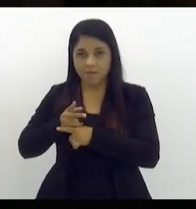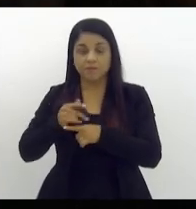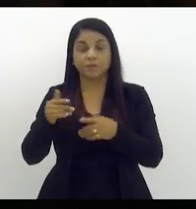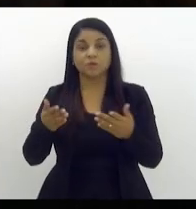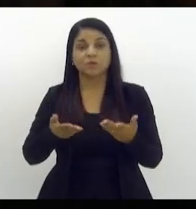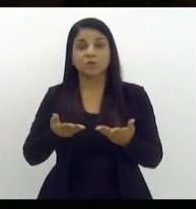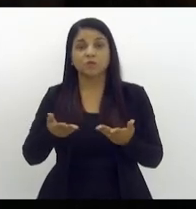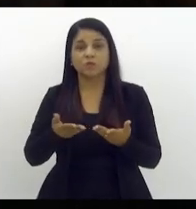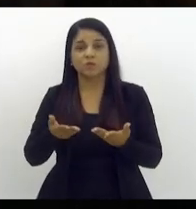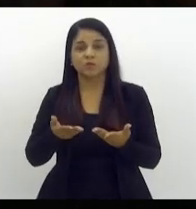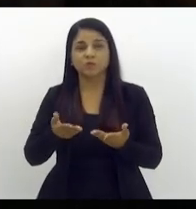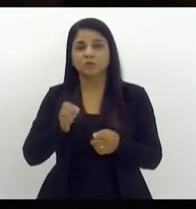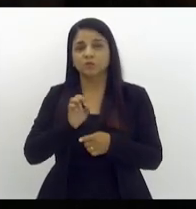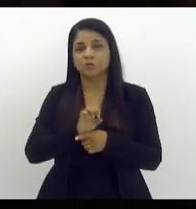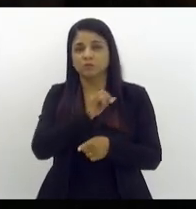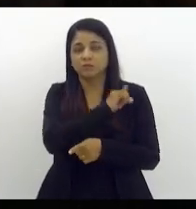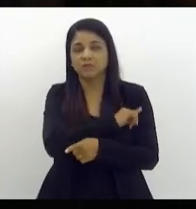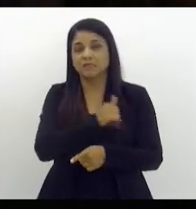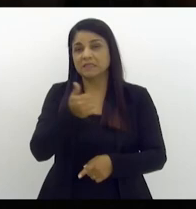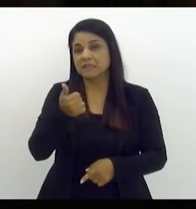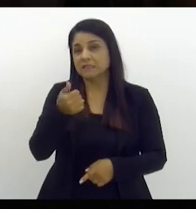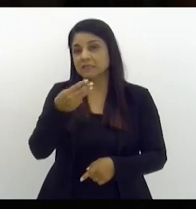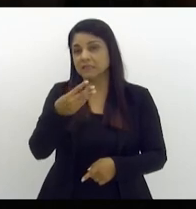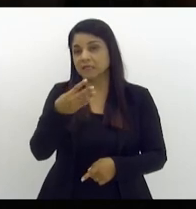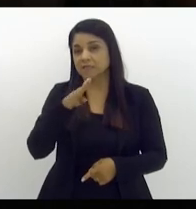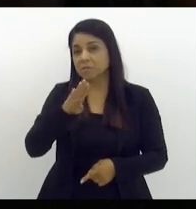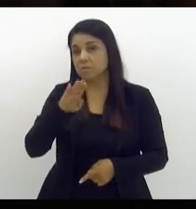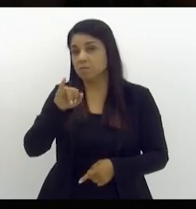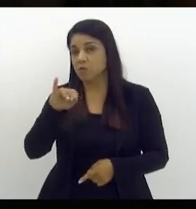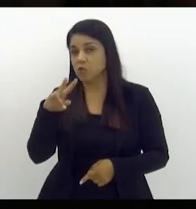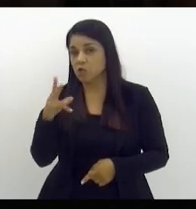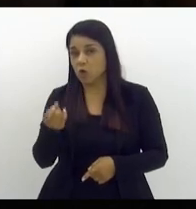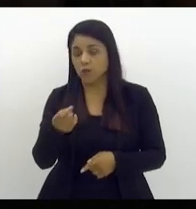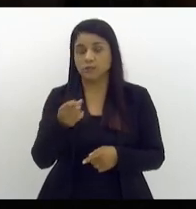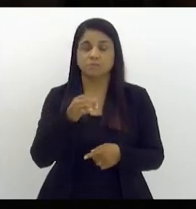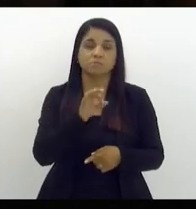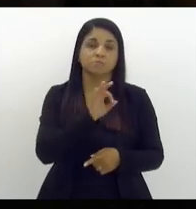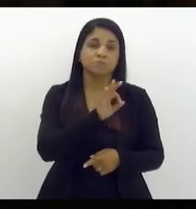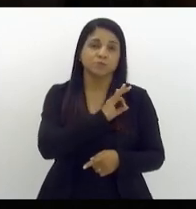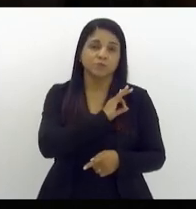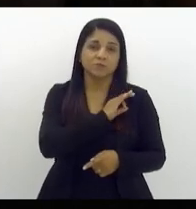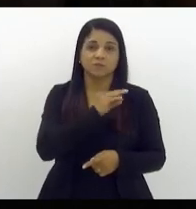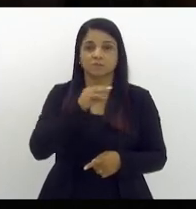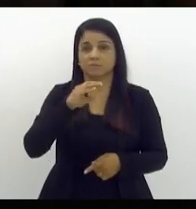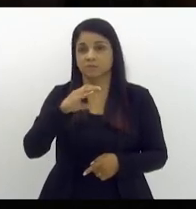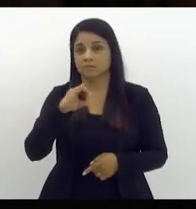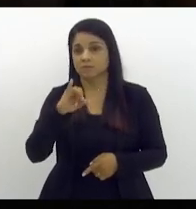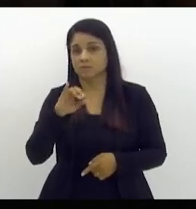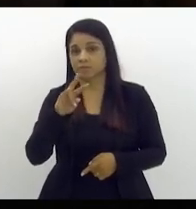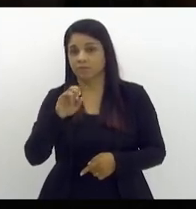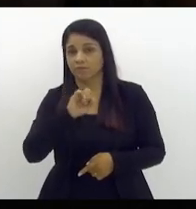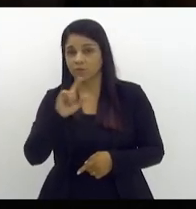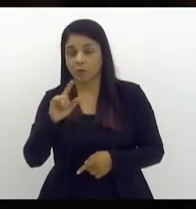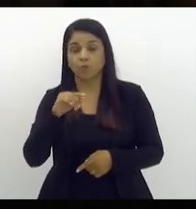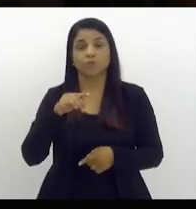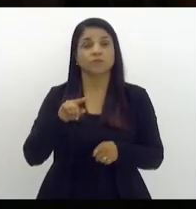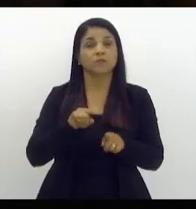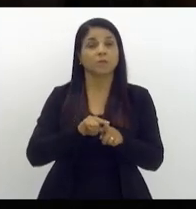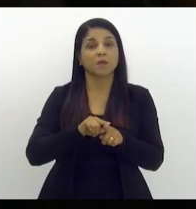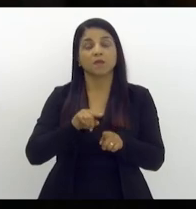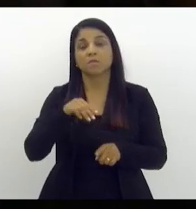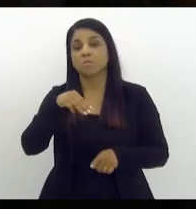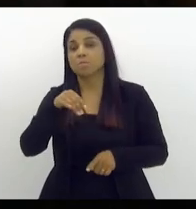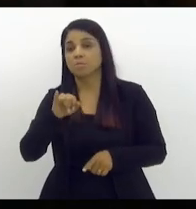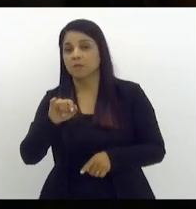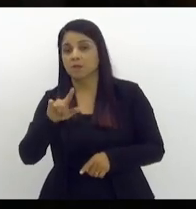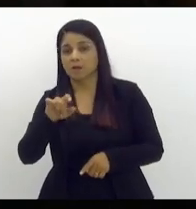Janeiro cerca de 13 bilhões para as polícias civil e militar. Mas é evidente que não chega a